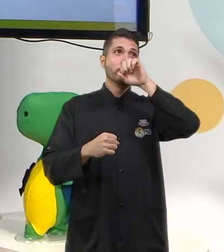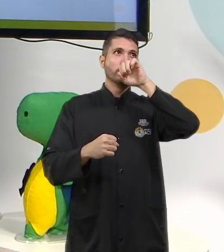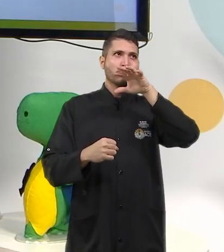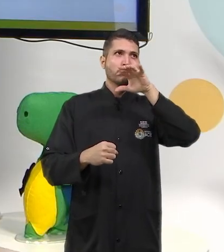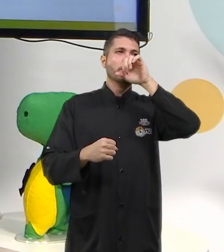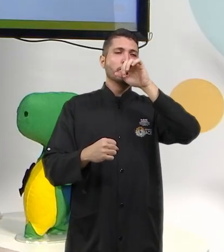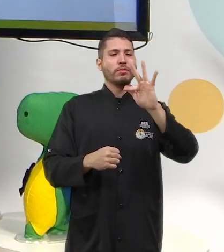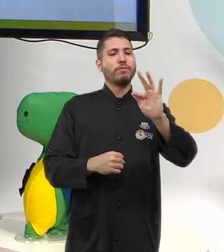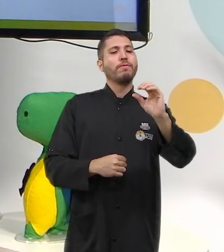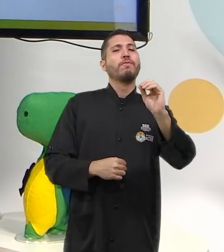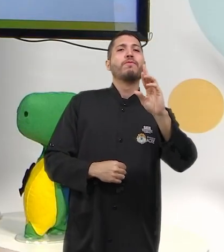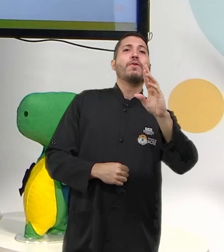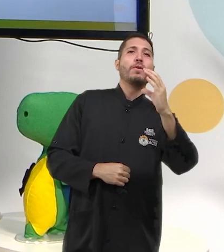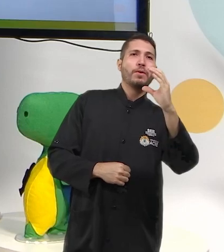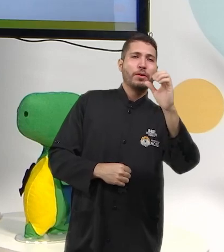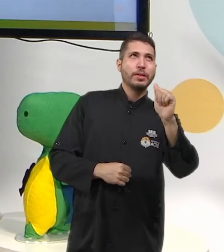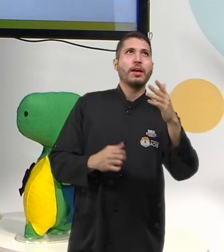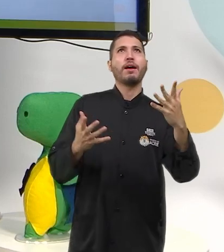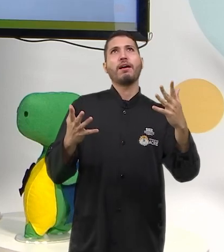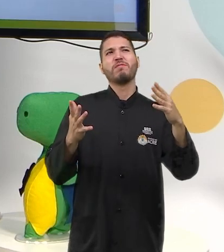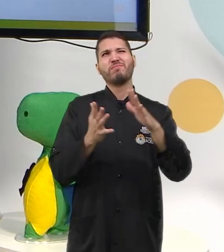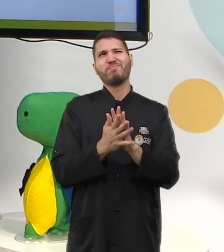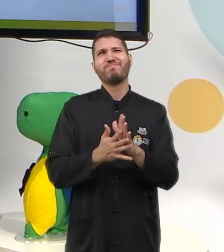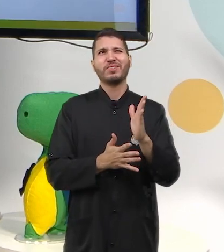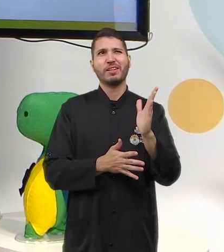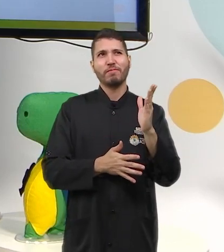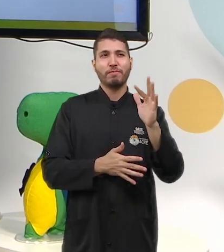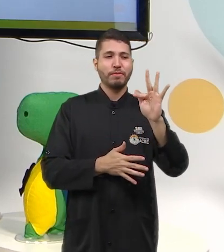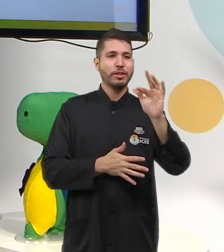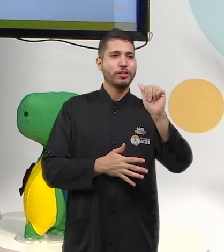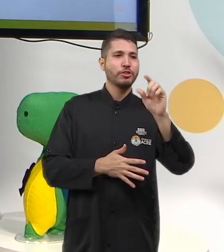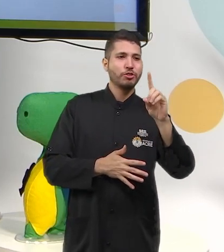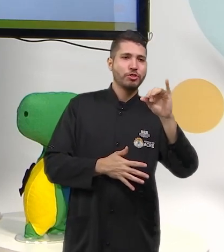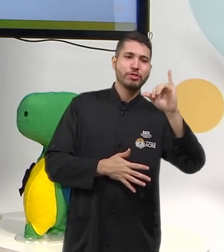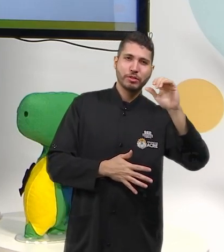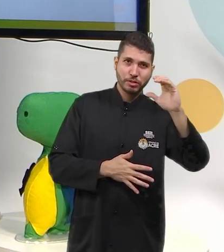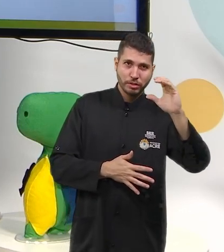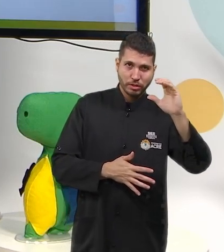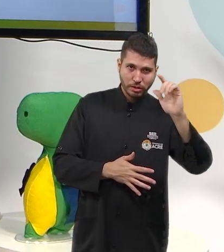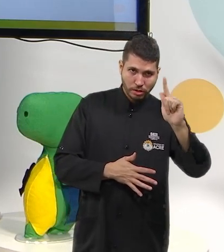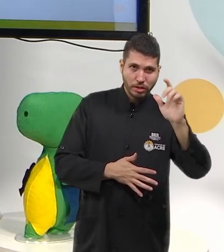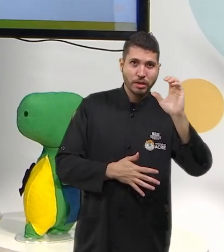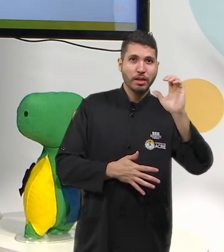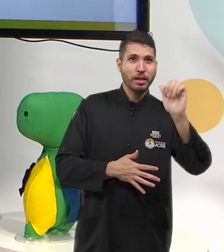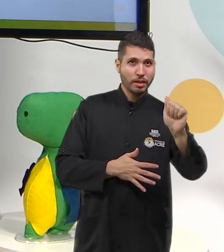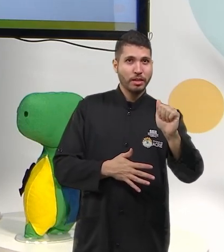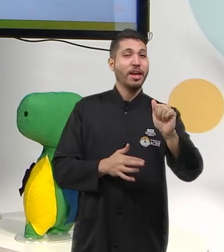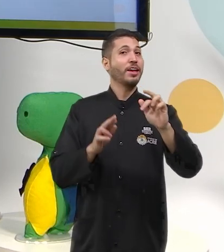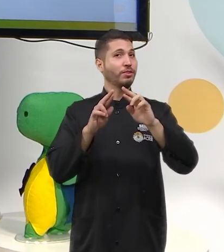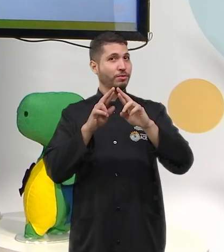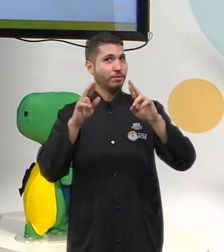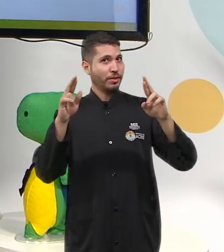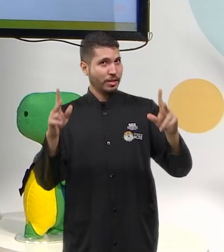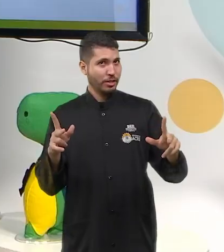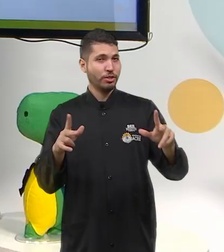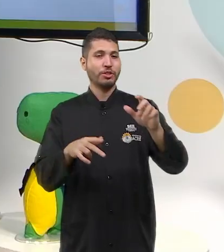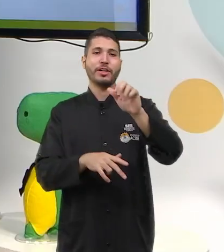força. Entrei em fadiga e aí eu não consigo mais realizar o movimento. Então, são formas distintas